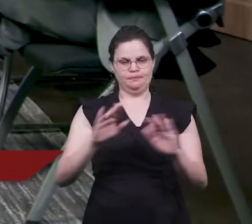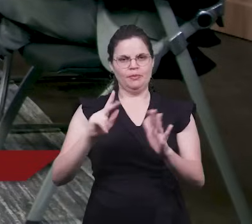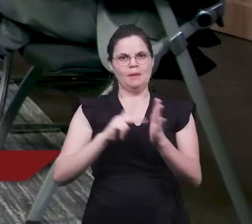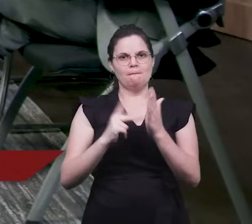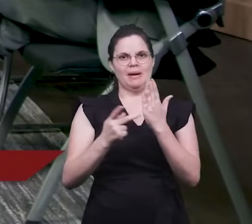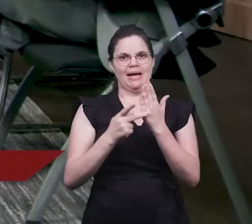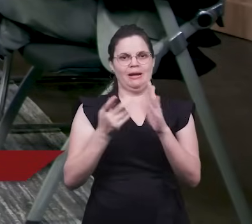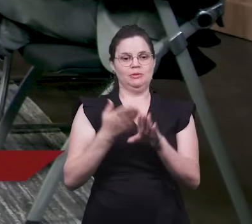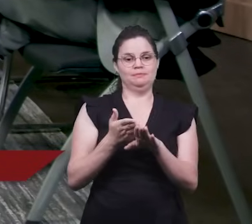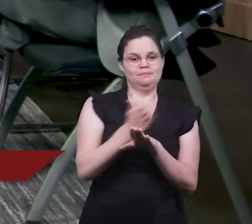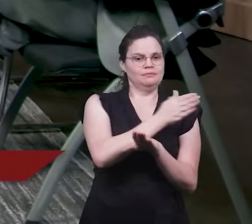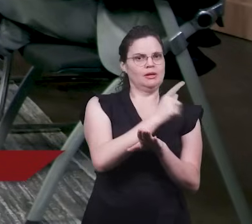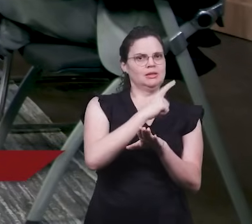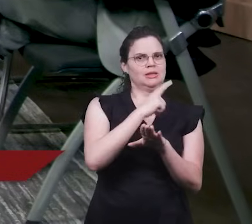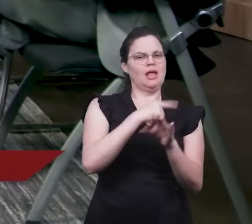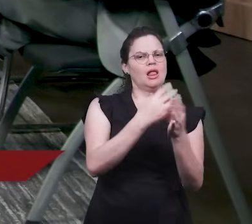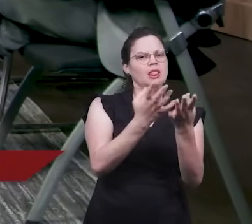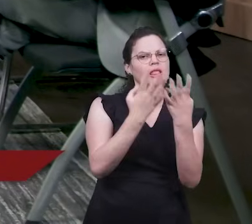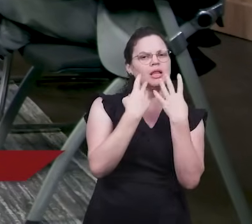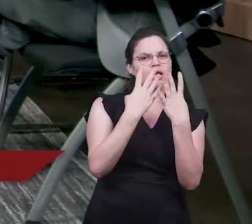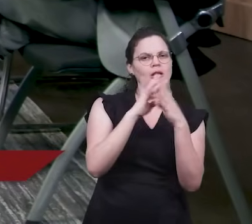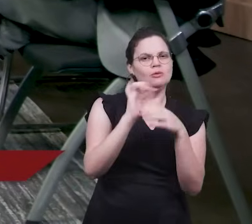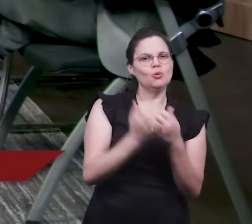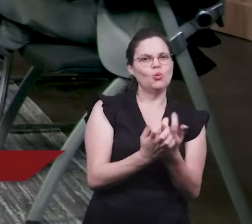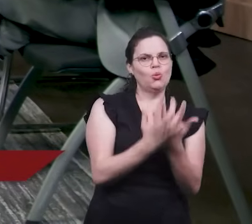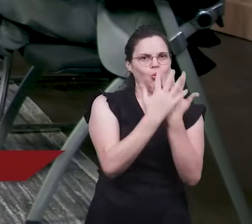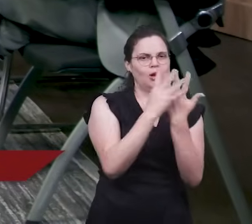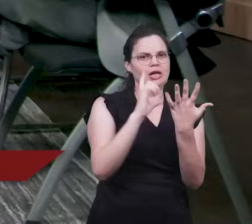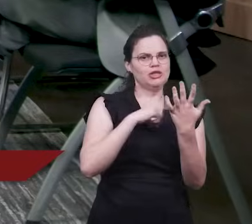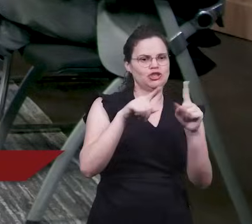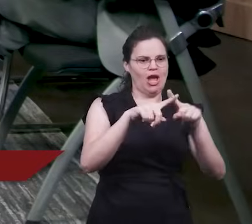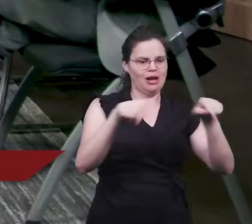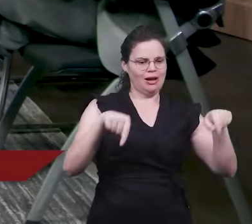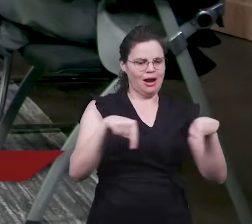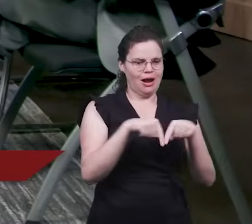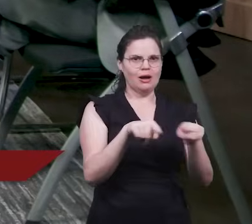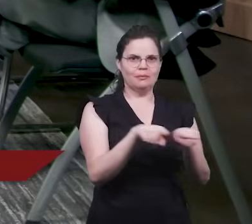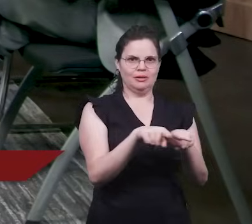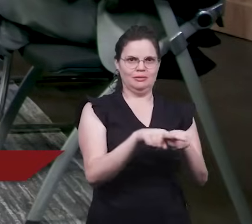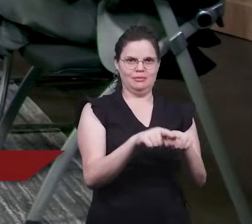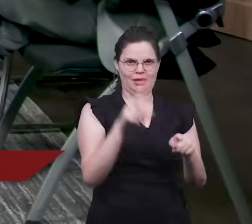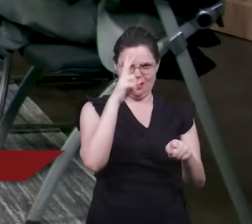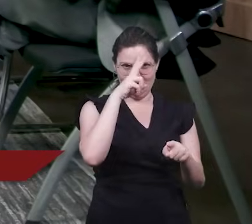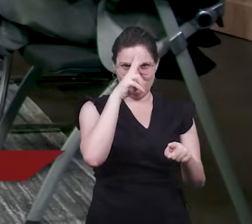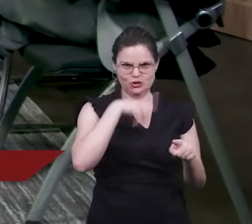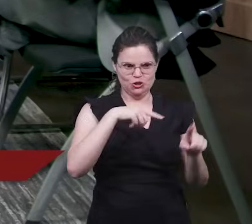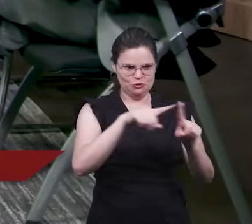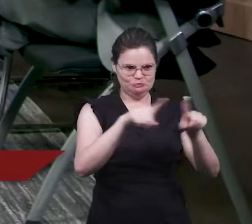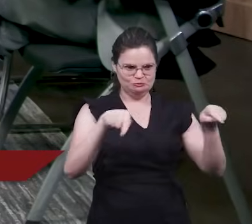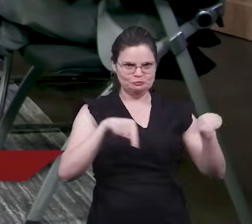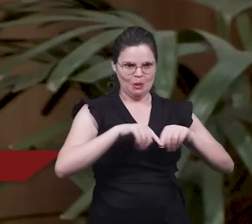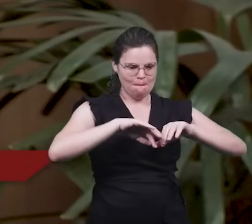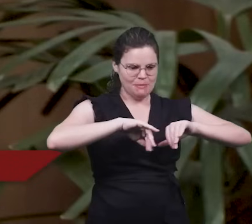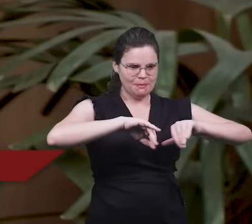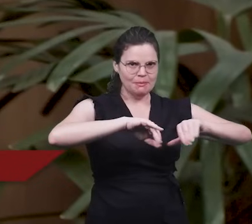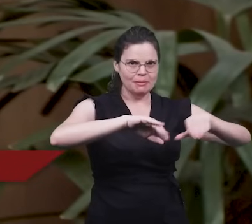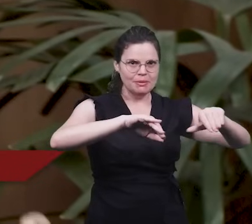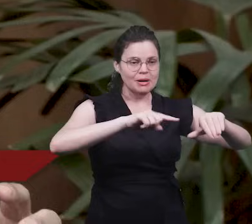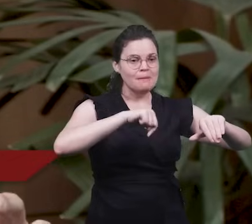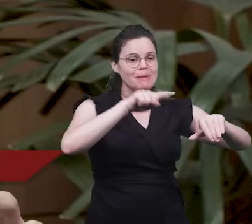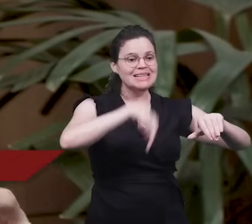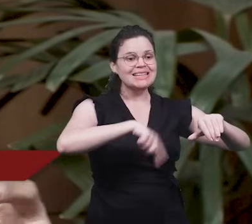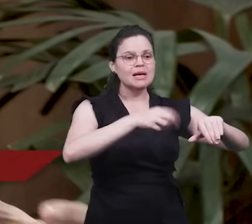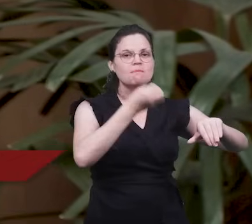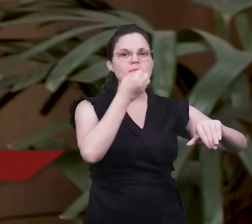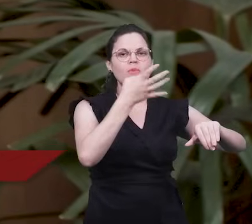parábola anterior, que é a parábola do trigo e do joio, também teve um campo. Mas era o campo daquele que